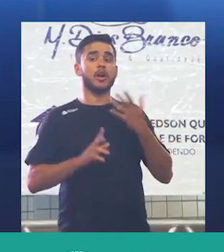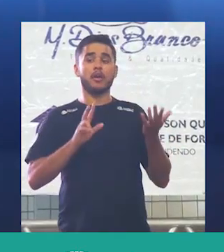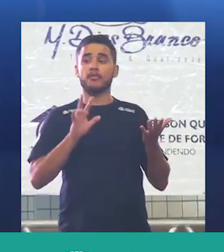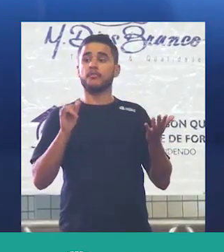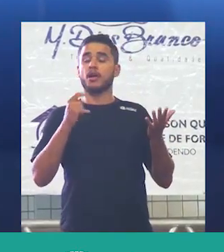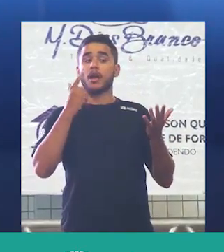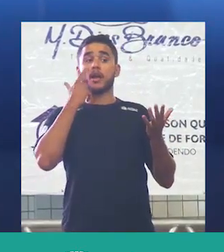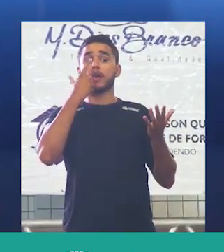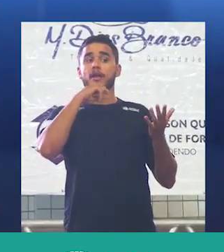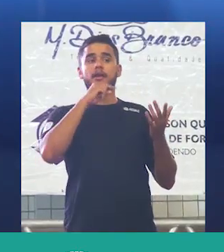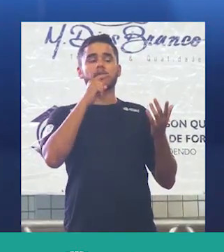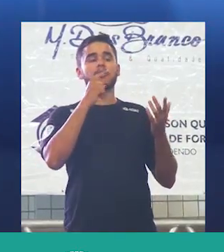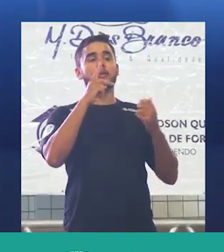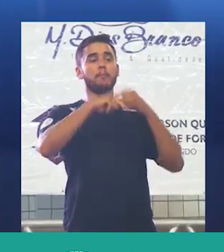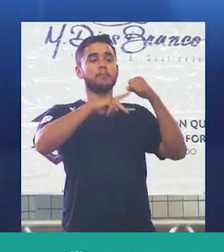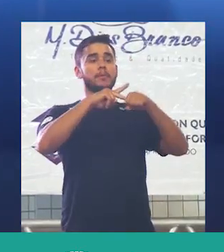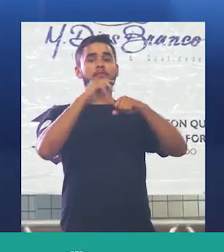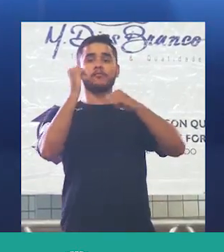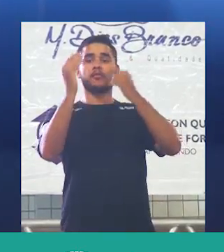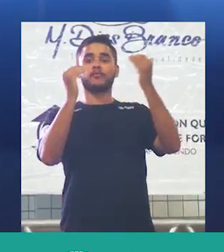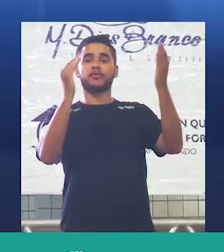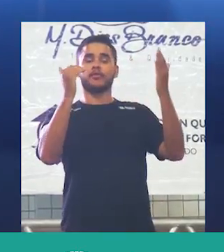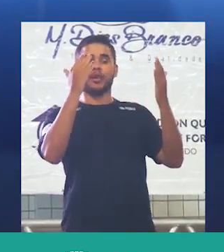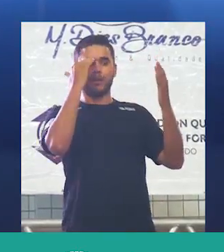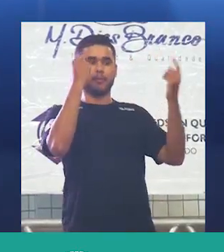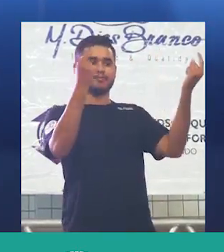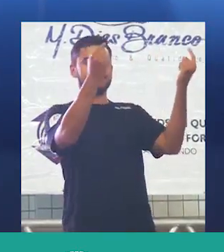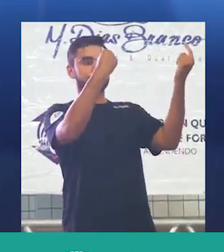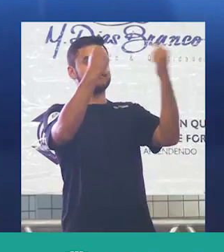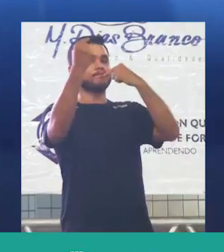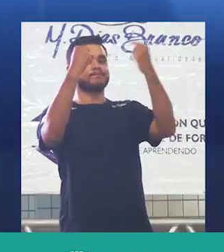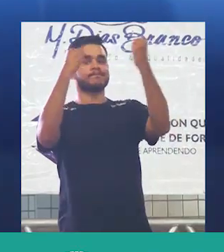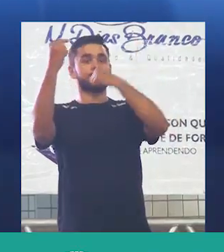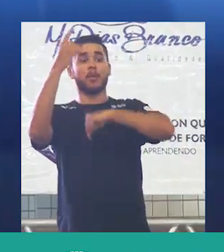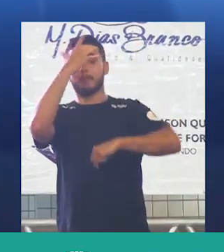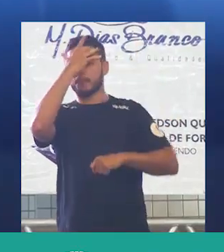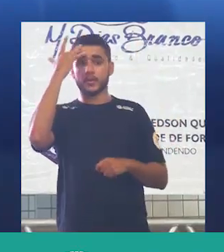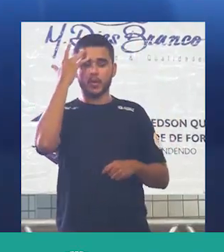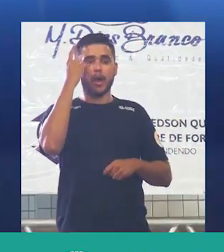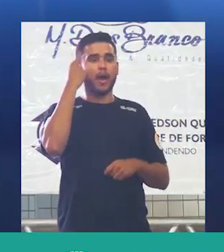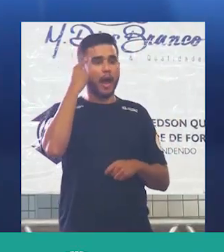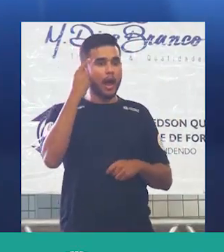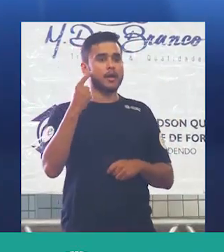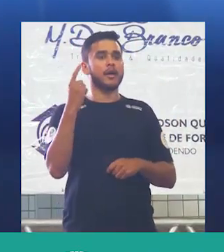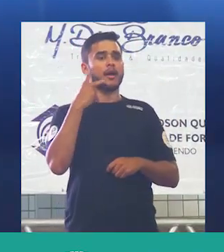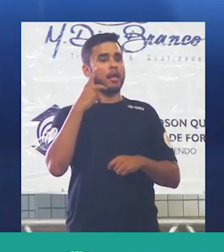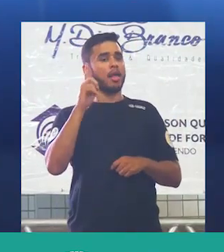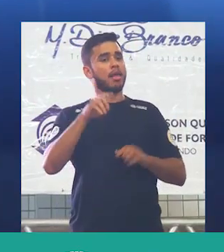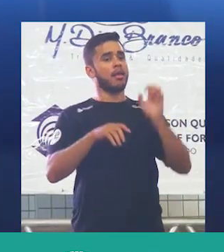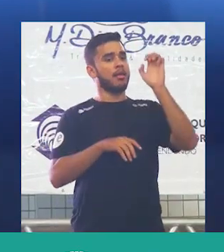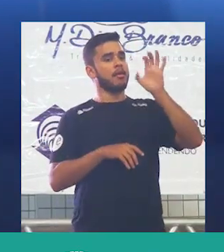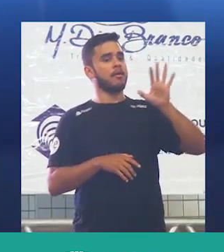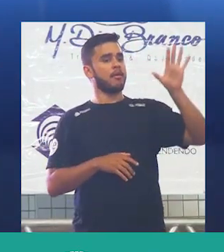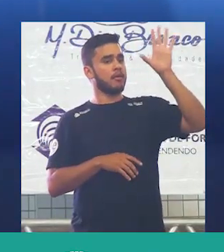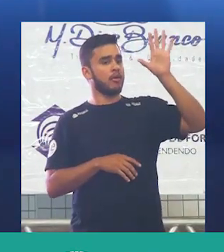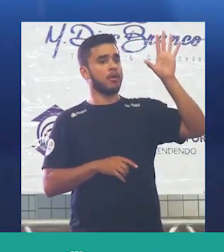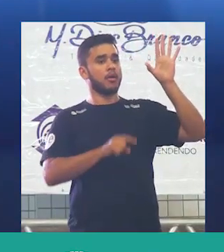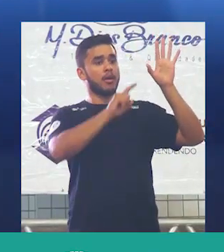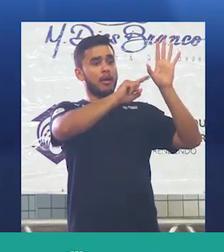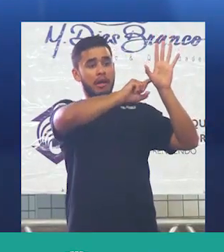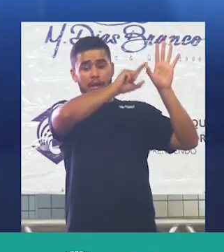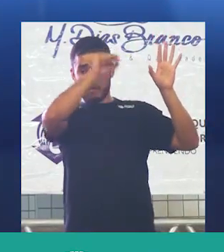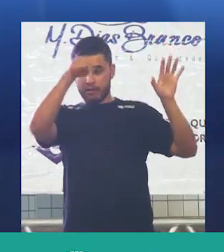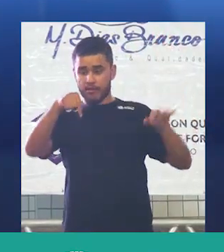dos imigrantes. Agora ficou legal, ó. Porque os imigrantes vêm da Europa para o Brasil e vão trabalhar